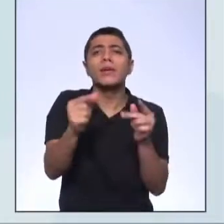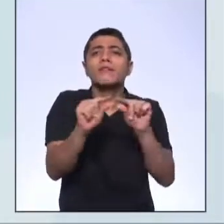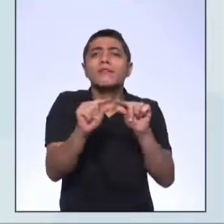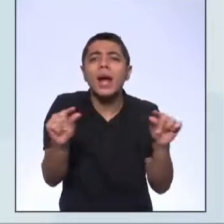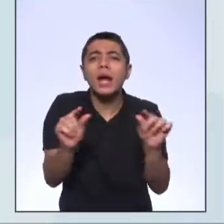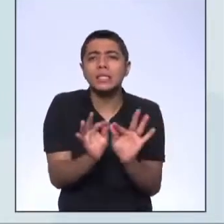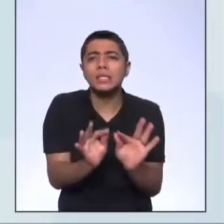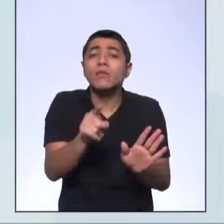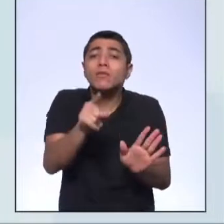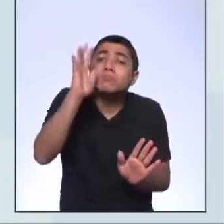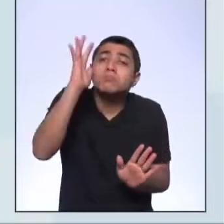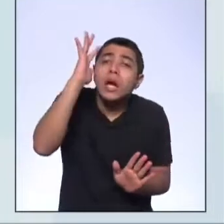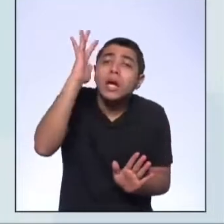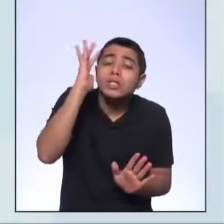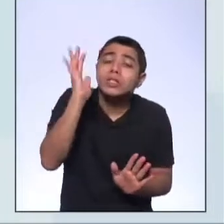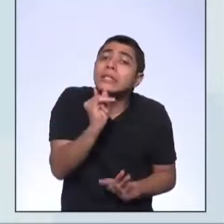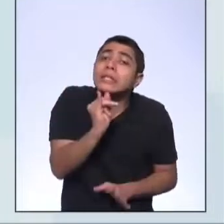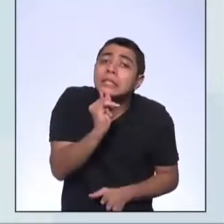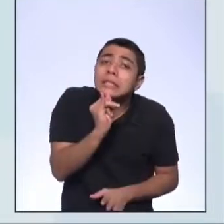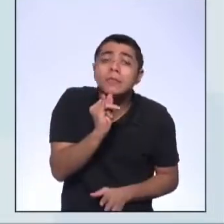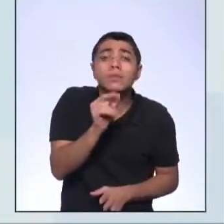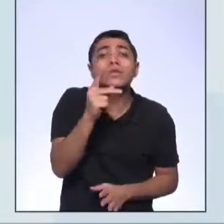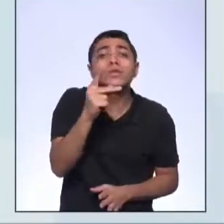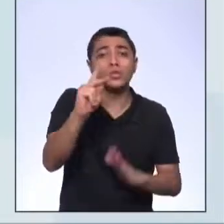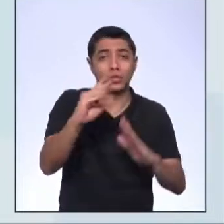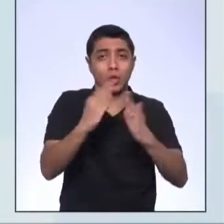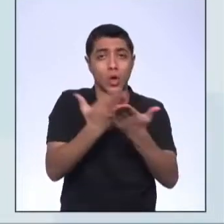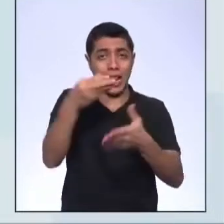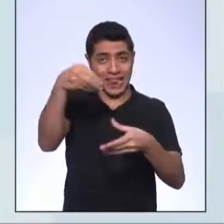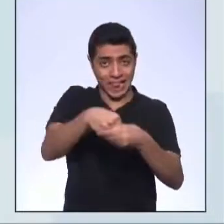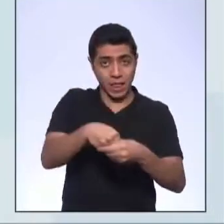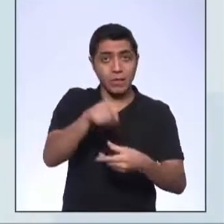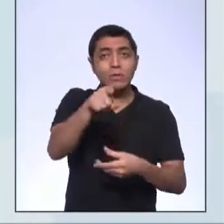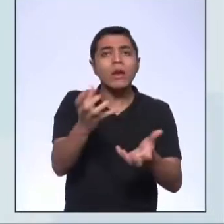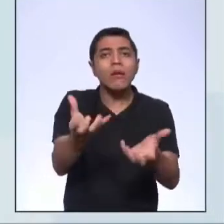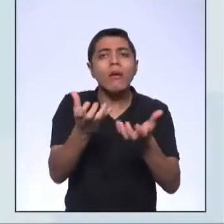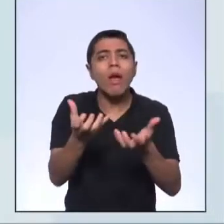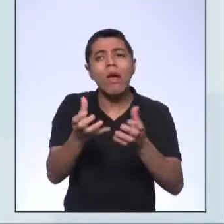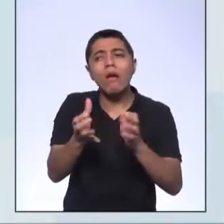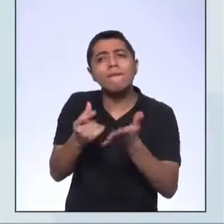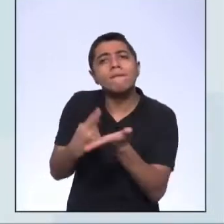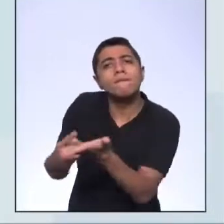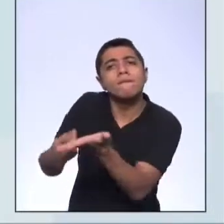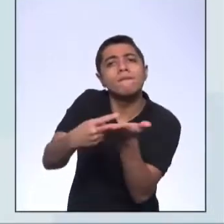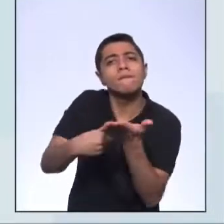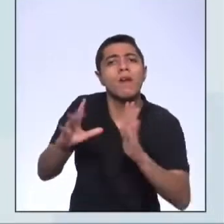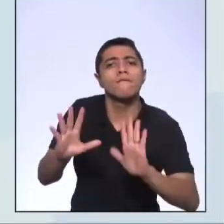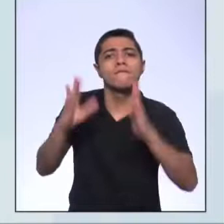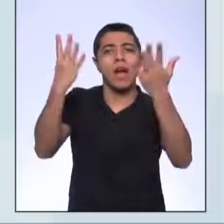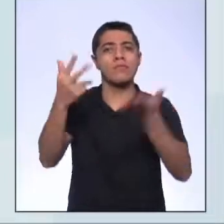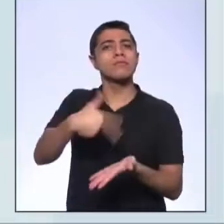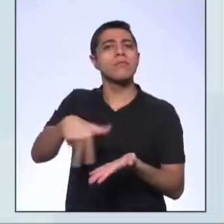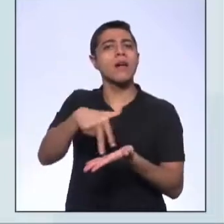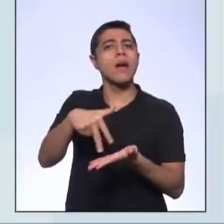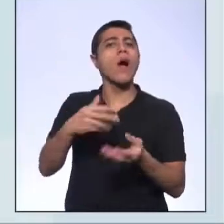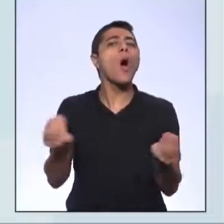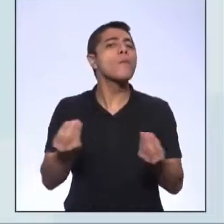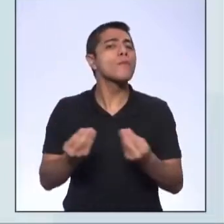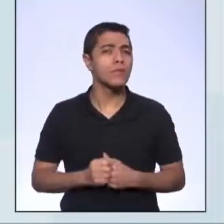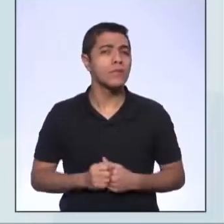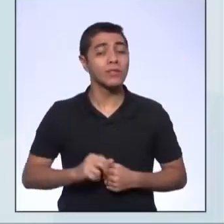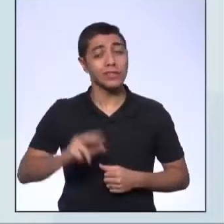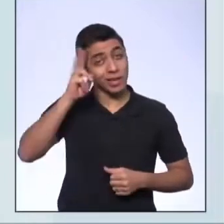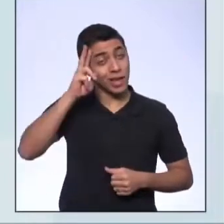na sua escola pense nos elementos nem lembro que eu falei os elementos que você tem que colocar tá recursos físicos